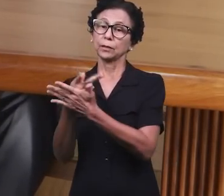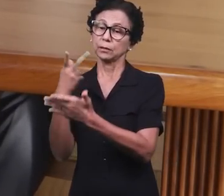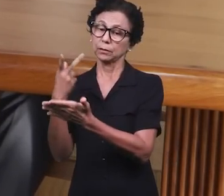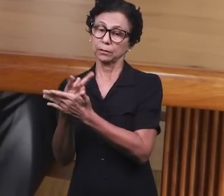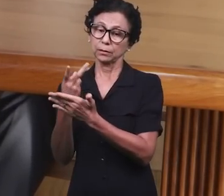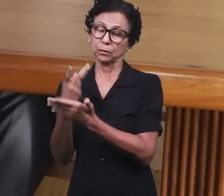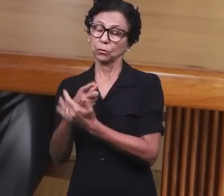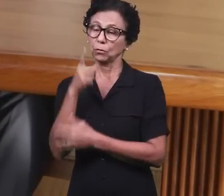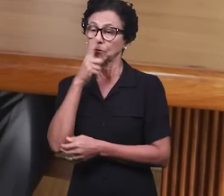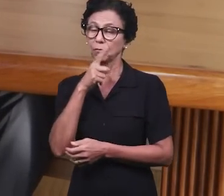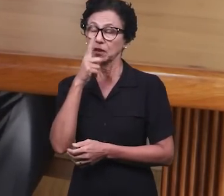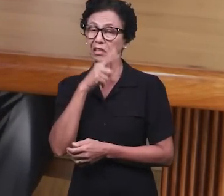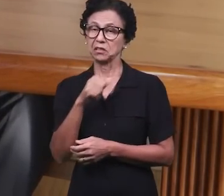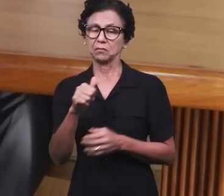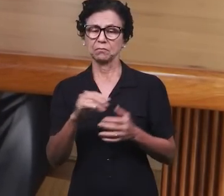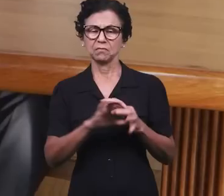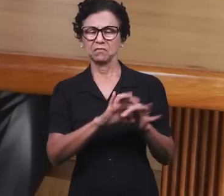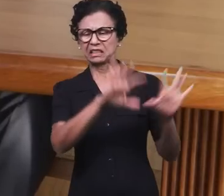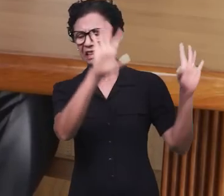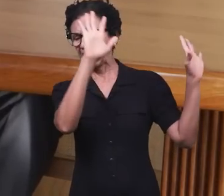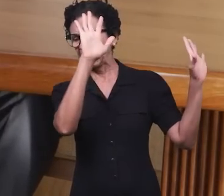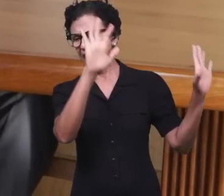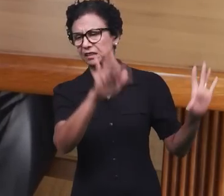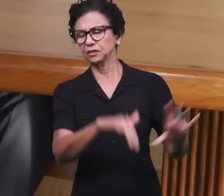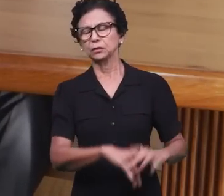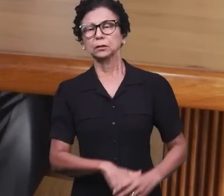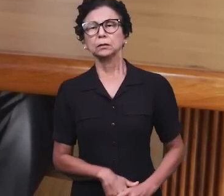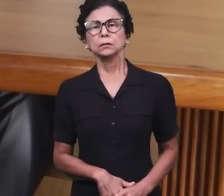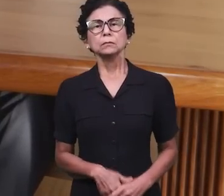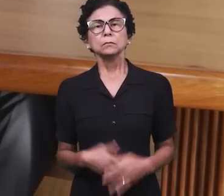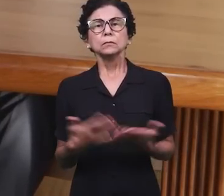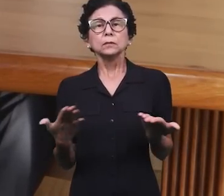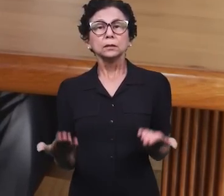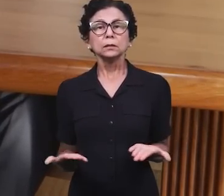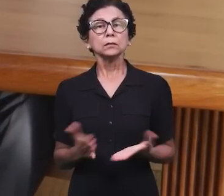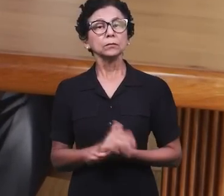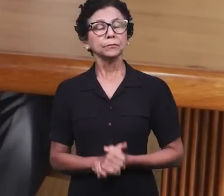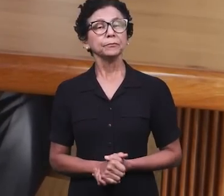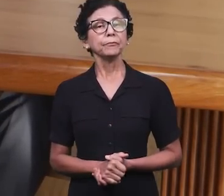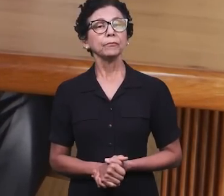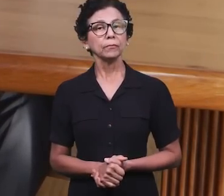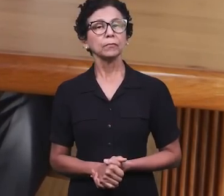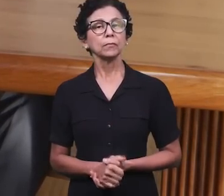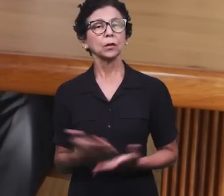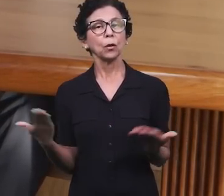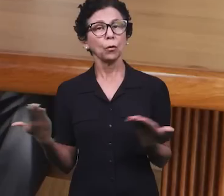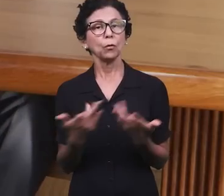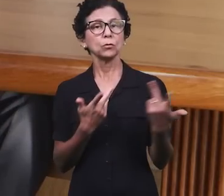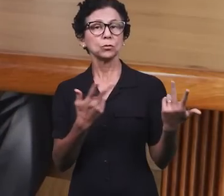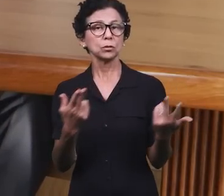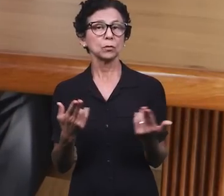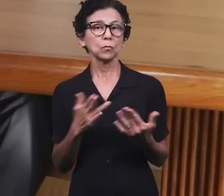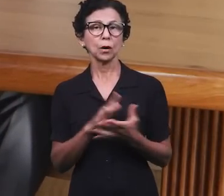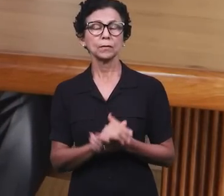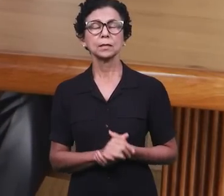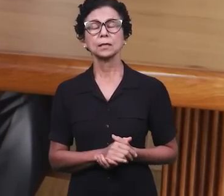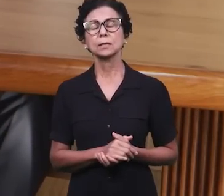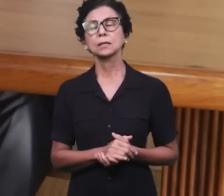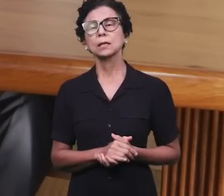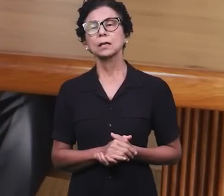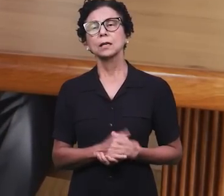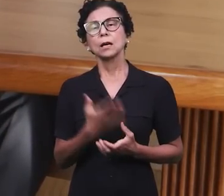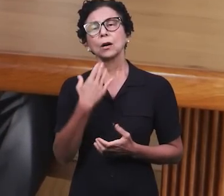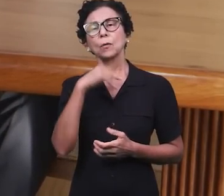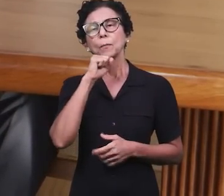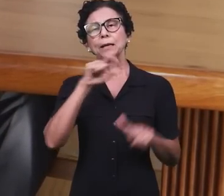filho, deixou ele fazer o que queria, estava nem aí para nada. Hoje já tem muitos pais assim, não quer contrariar o filho porque ele fica muito fora de casa, trabalha o dia todo, vai